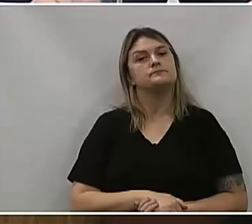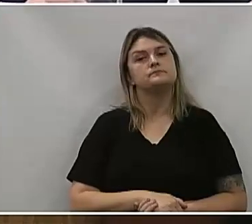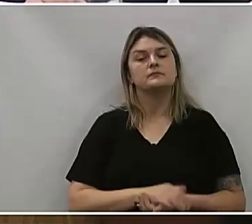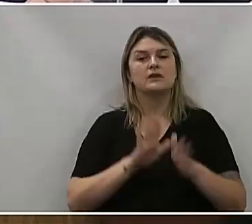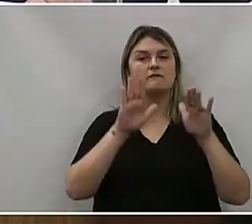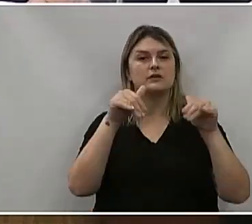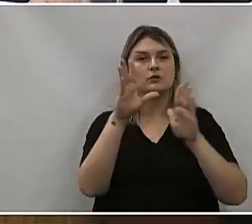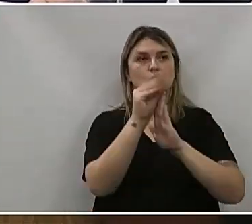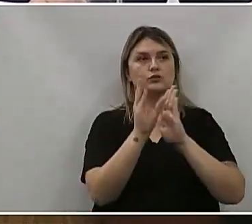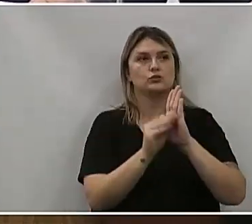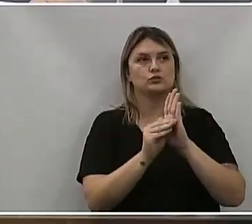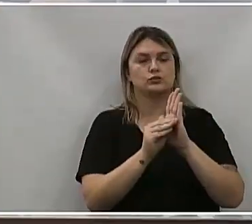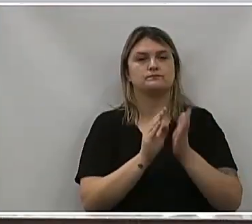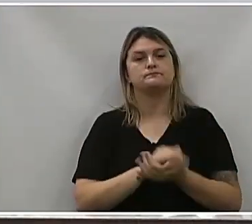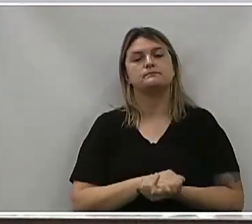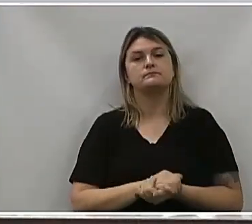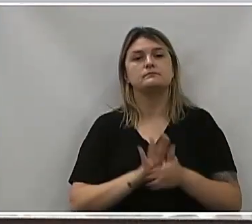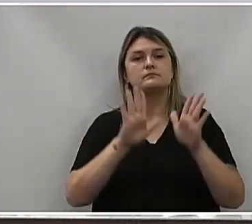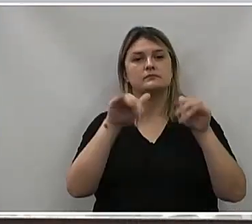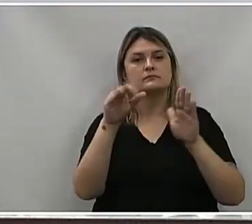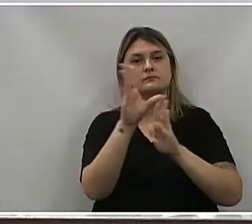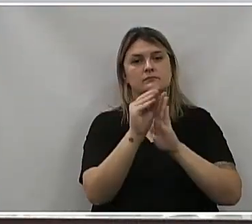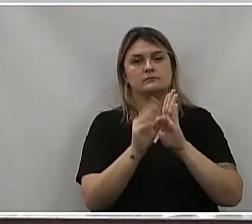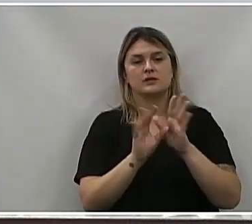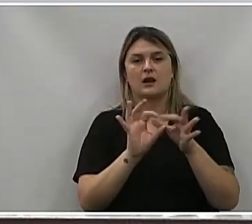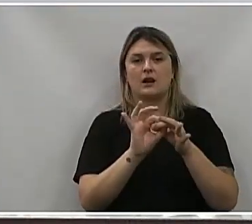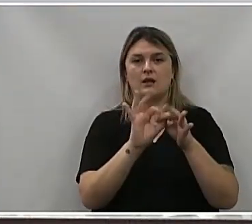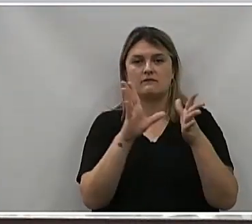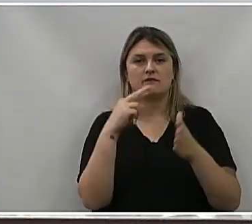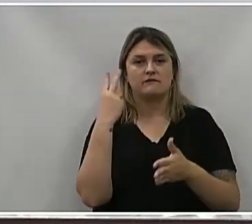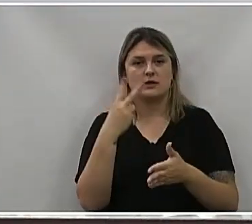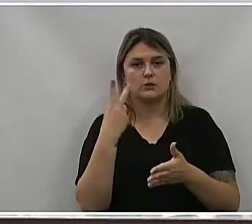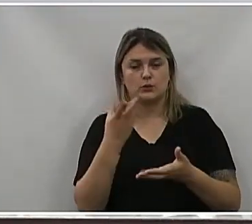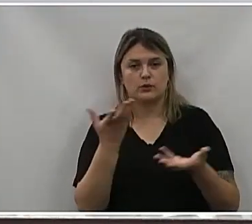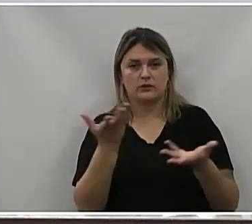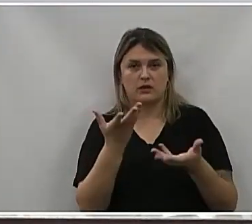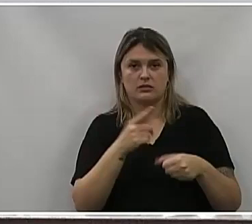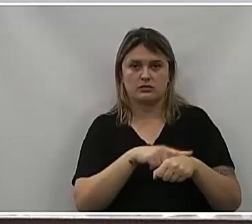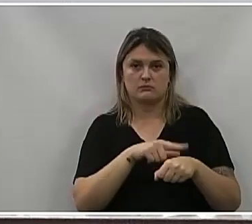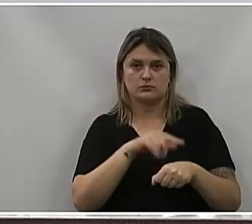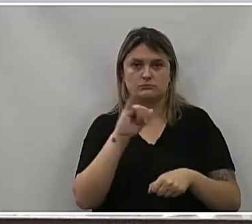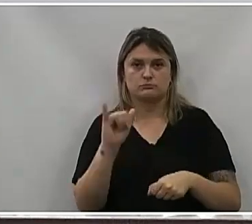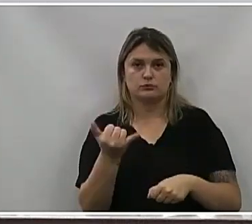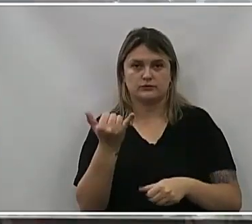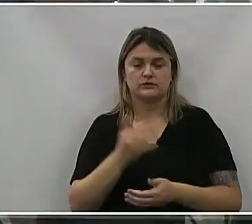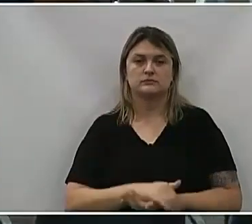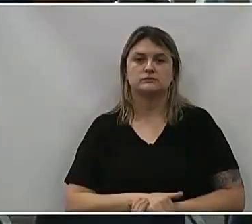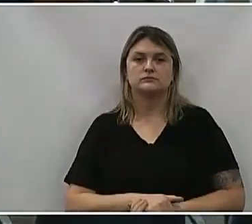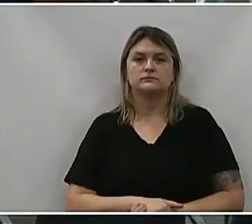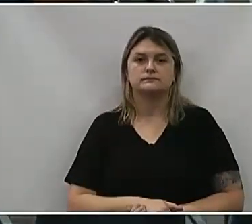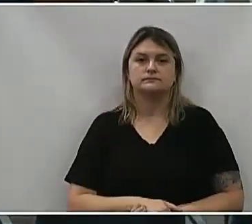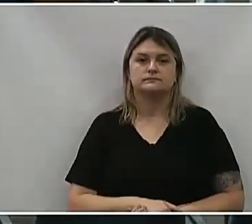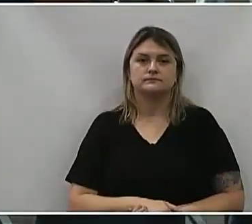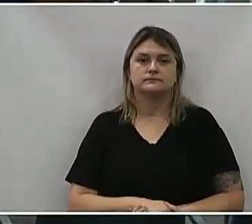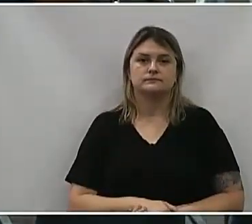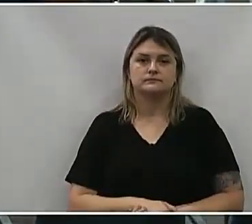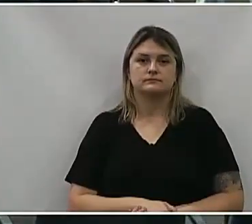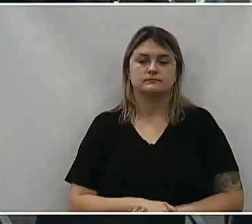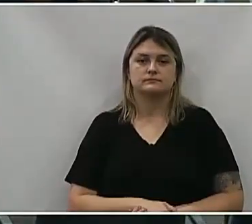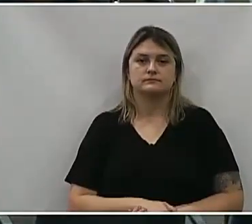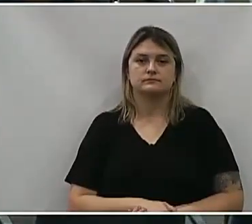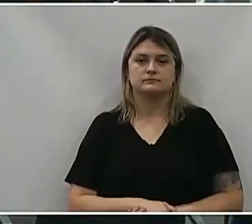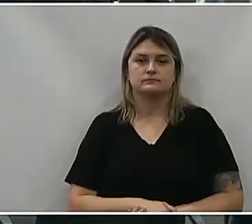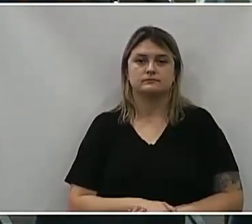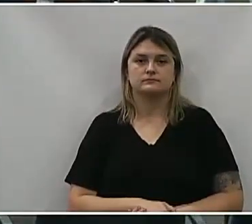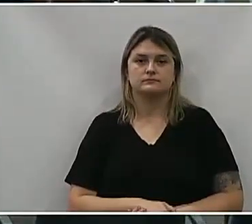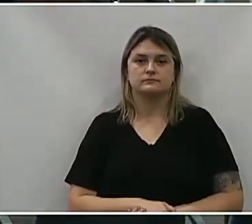Fim da ordem do dia, senhor presidente. Com o fim da ordem do dia, deixo livre a palavra aos nobres colegas que dela desejarem fazer uso.